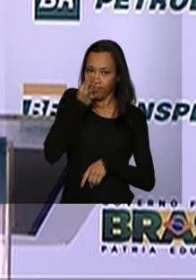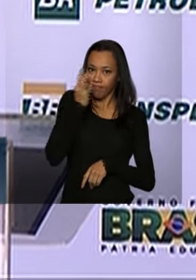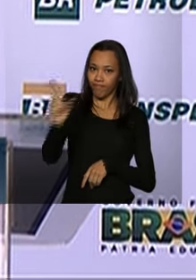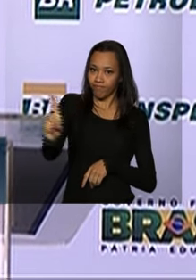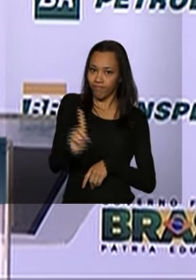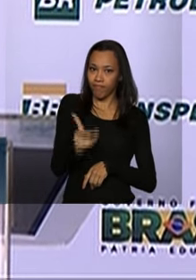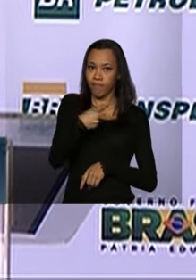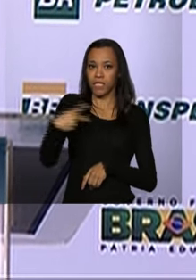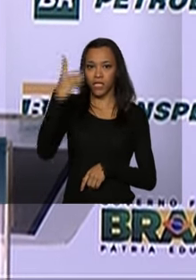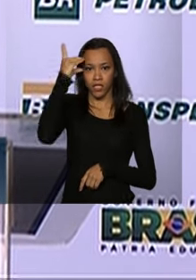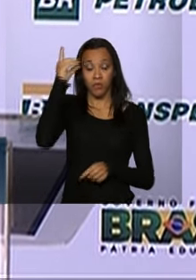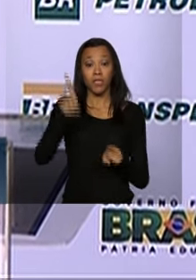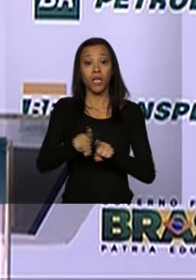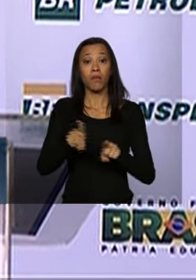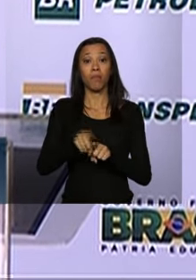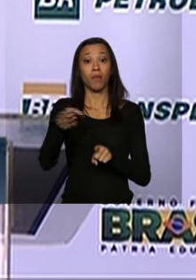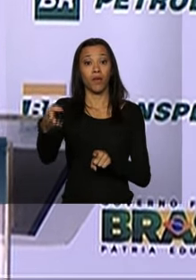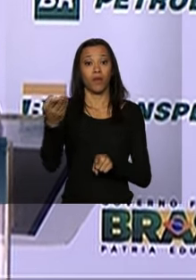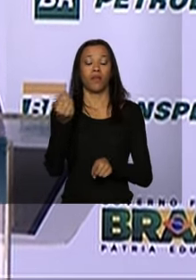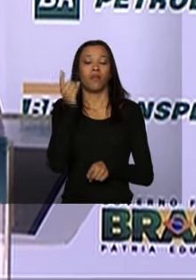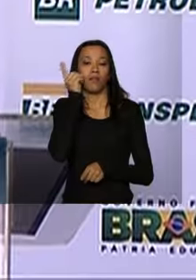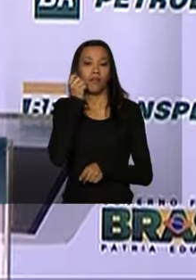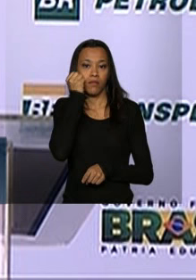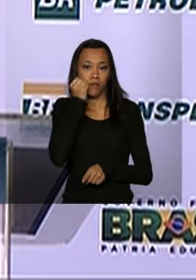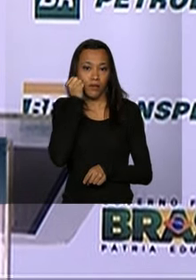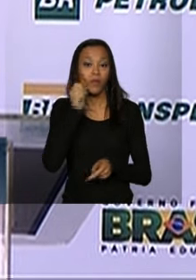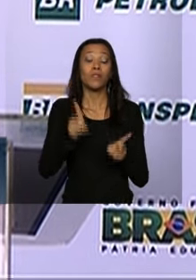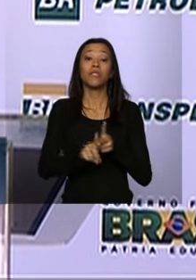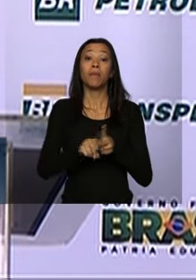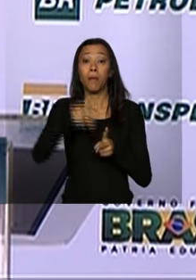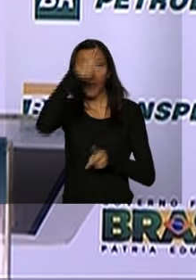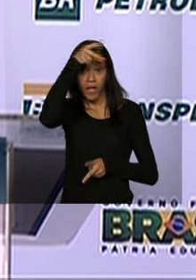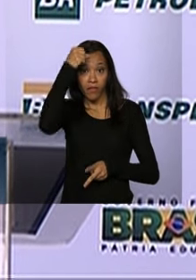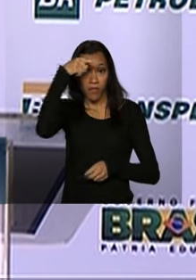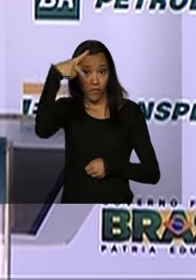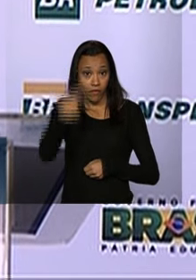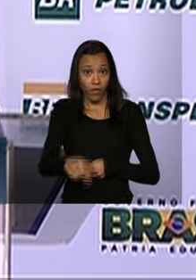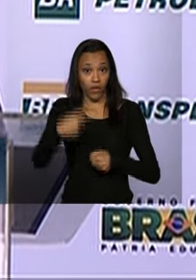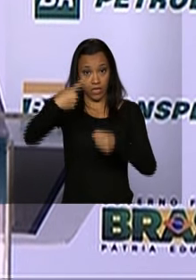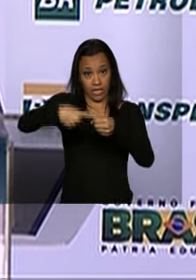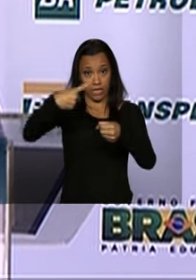senhor governador de Pernambuco, Paulo Câmara, e do prefeito de Pojuca.